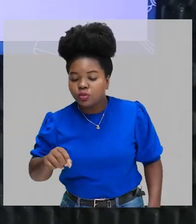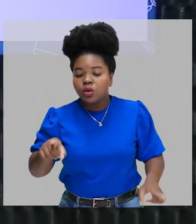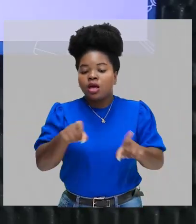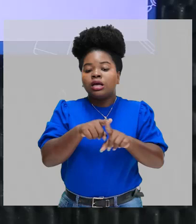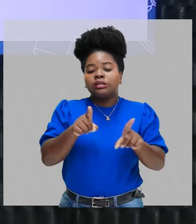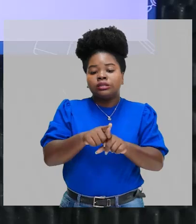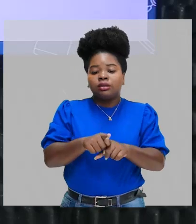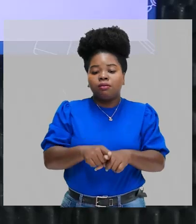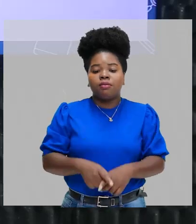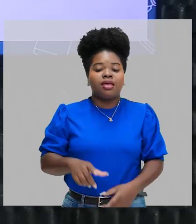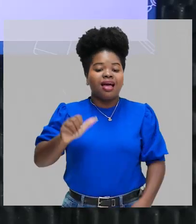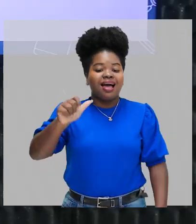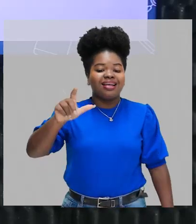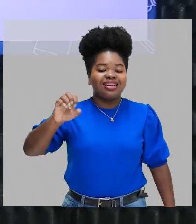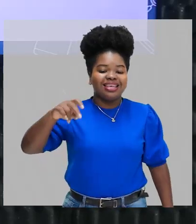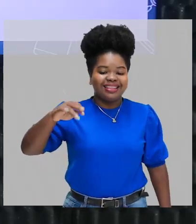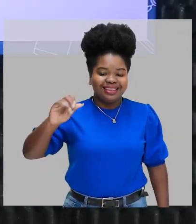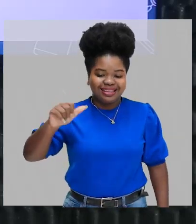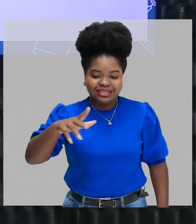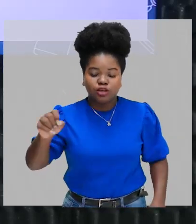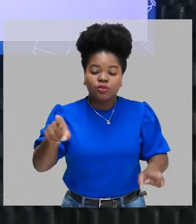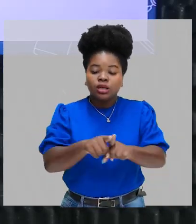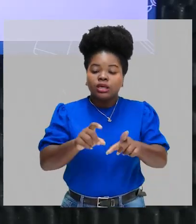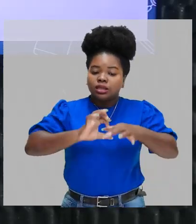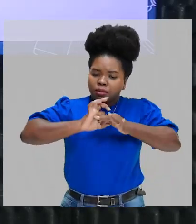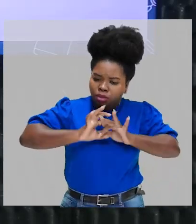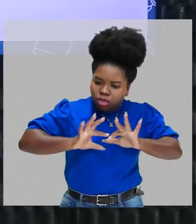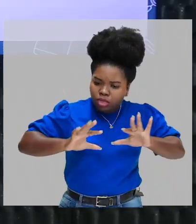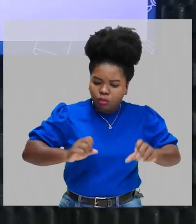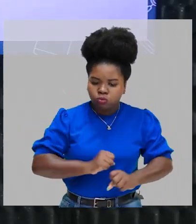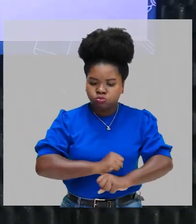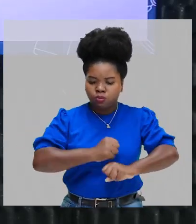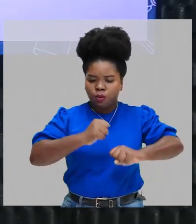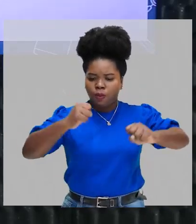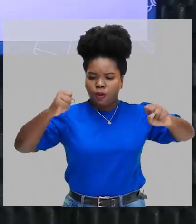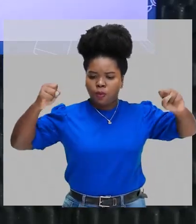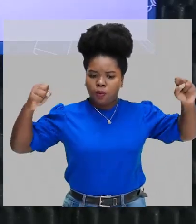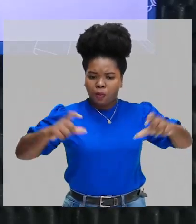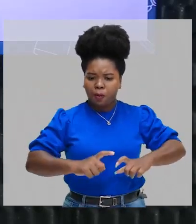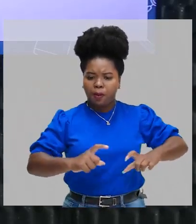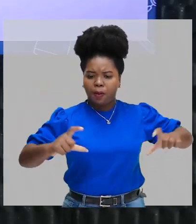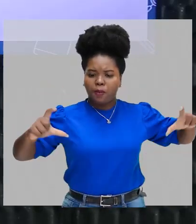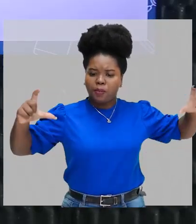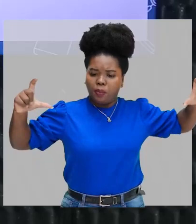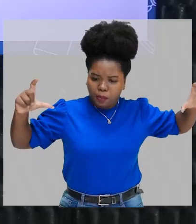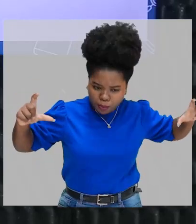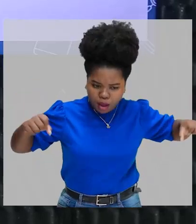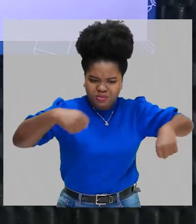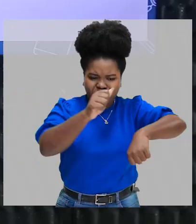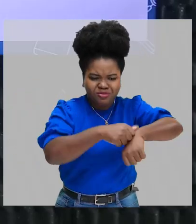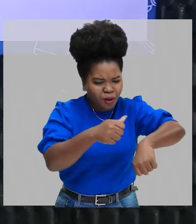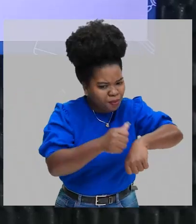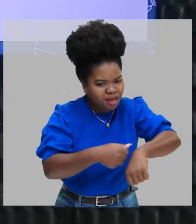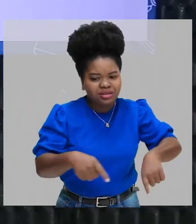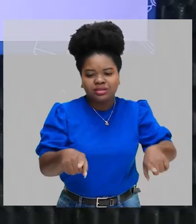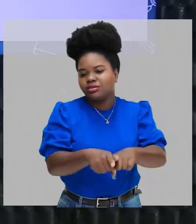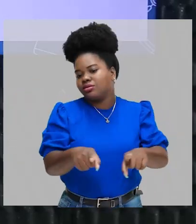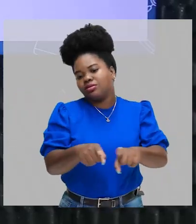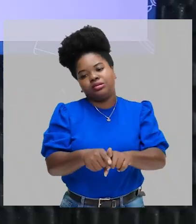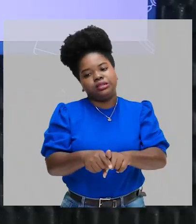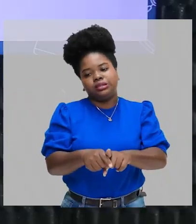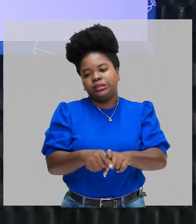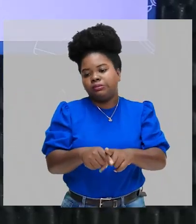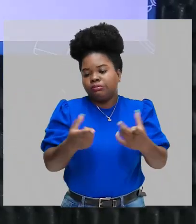a expansão da pobreza e também do desemprego. Ao contrário da previsão que existia no